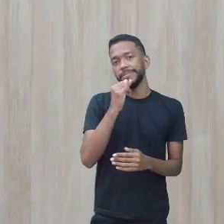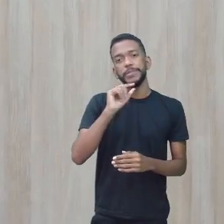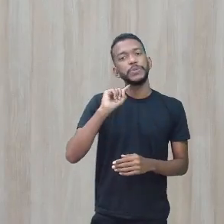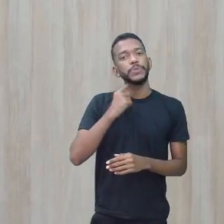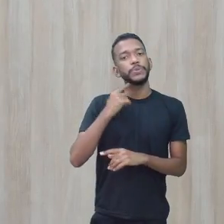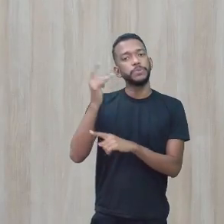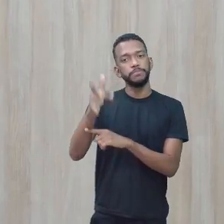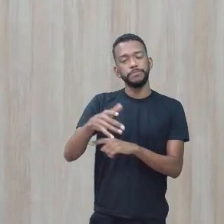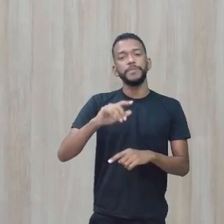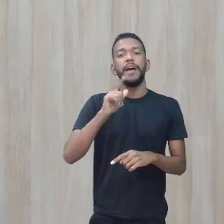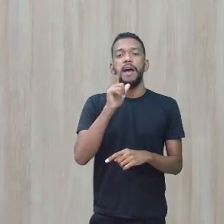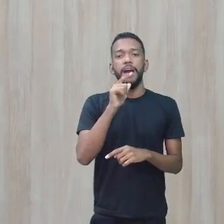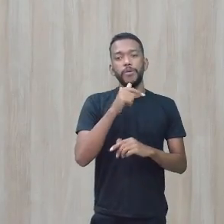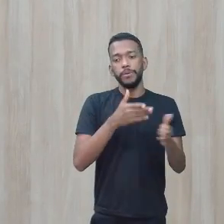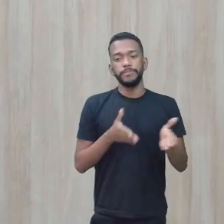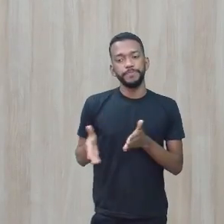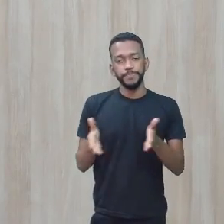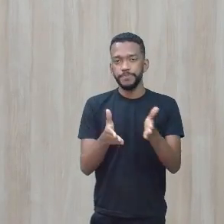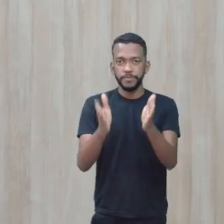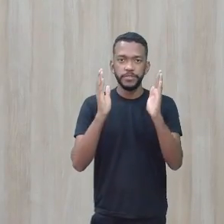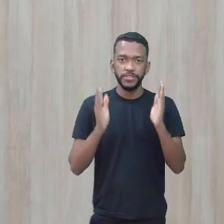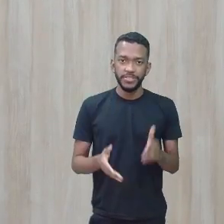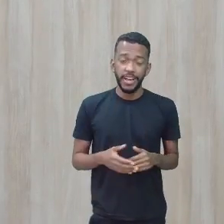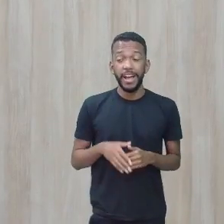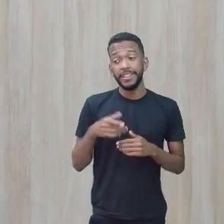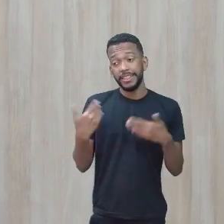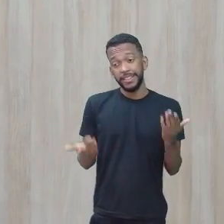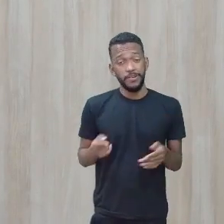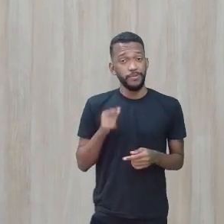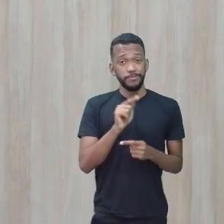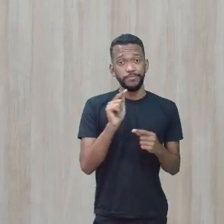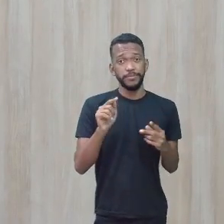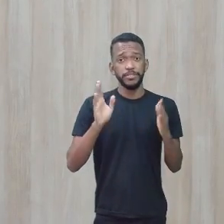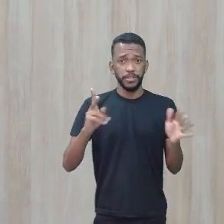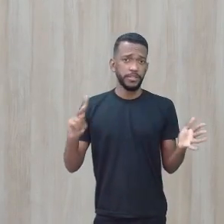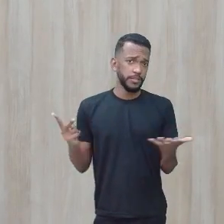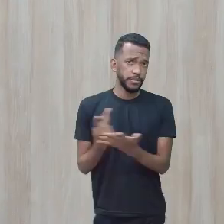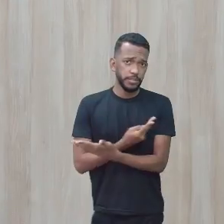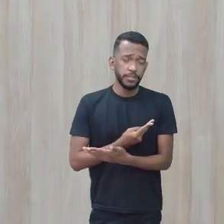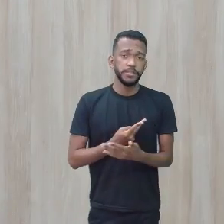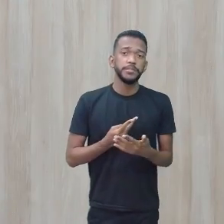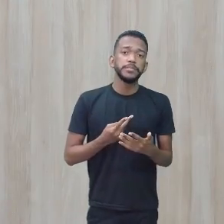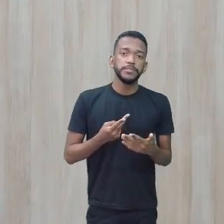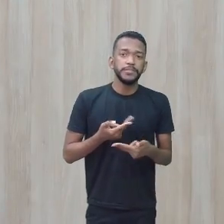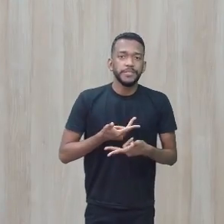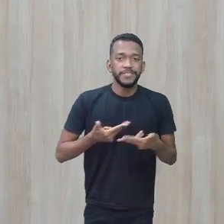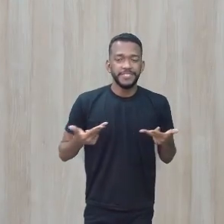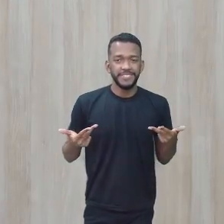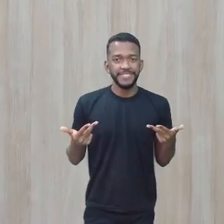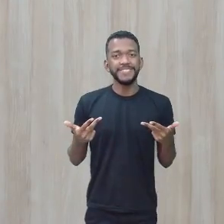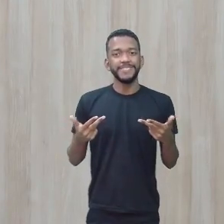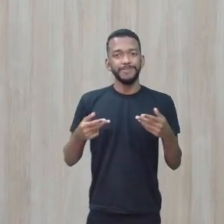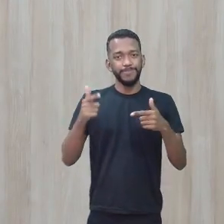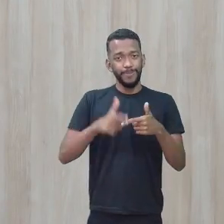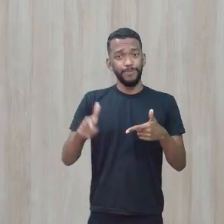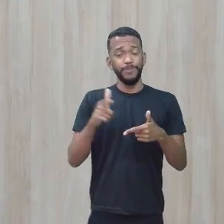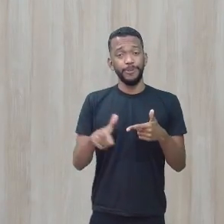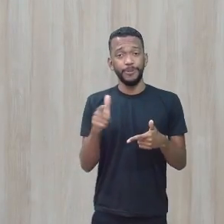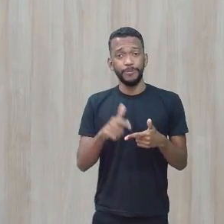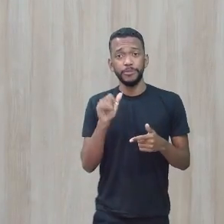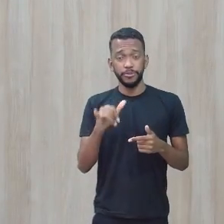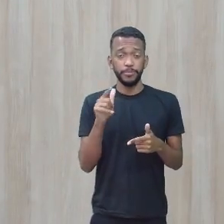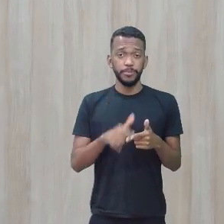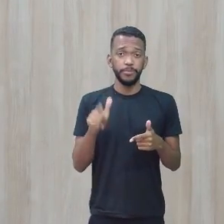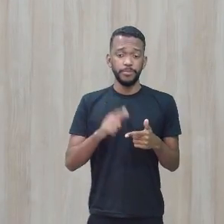Capibaribe tão poluído, então isso aí vai causando danos e acaba prejudicando não só para